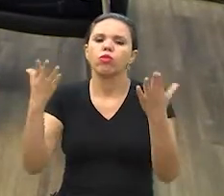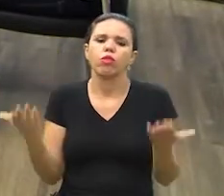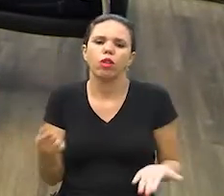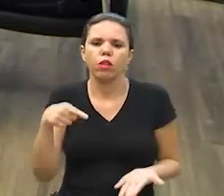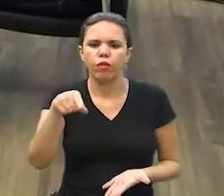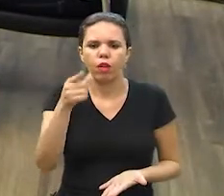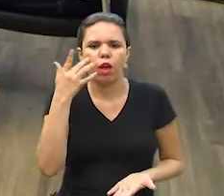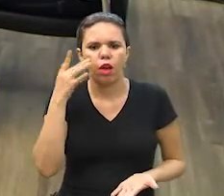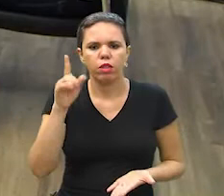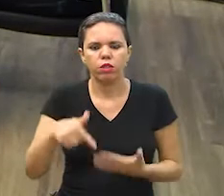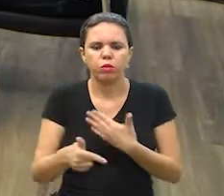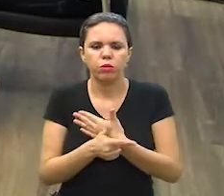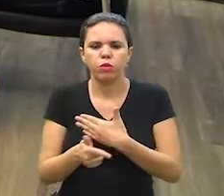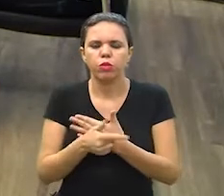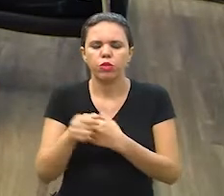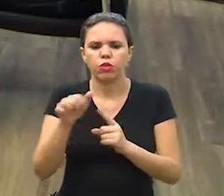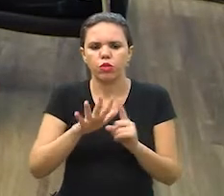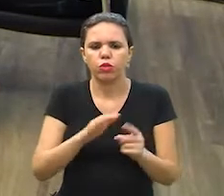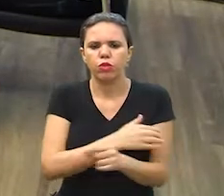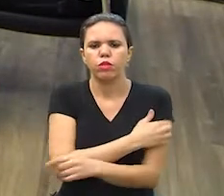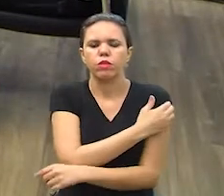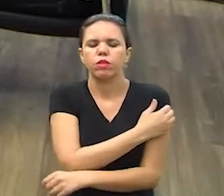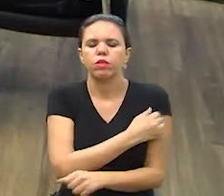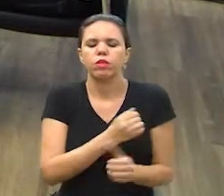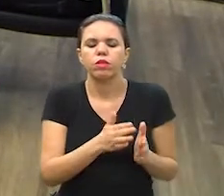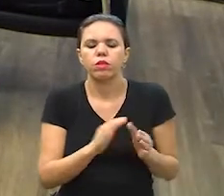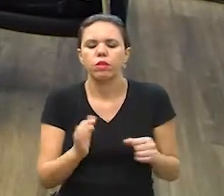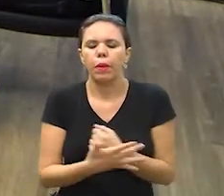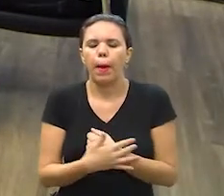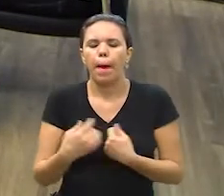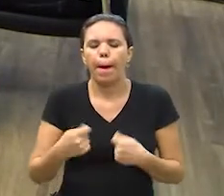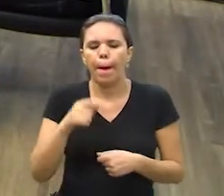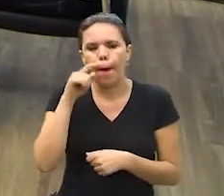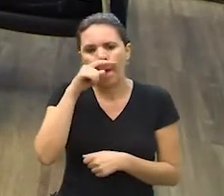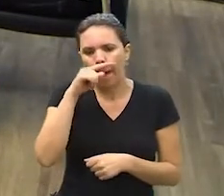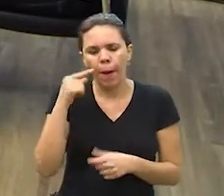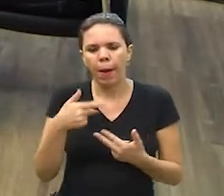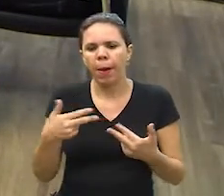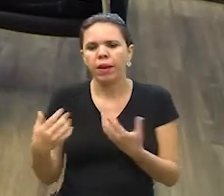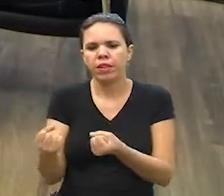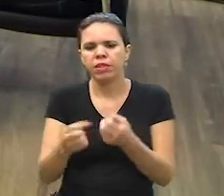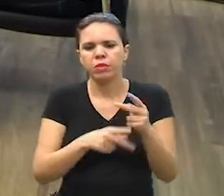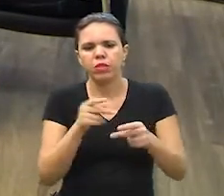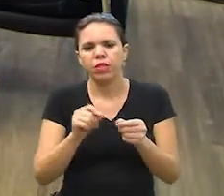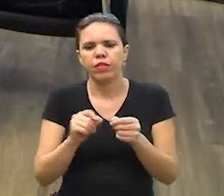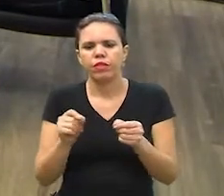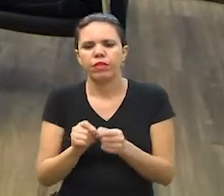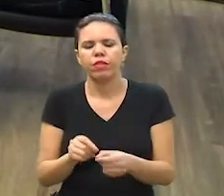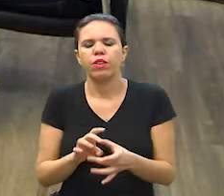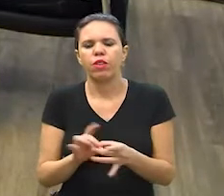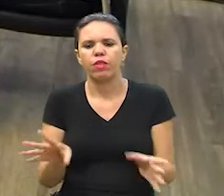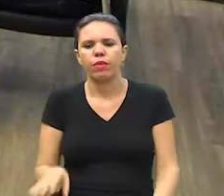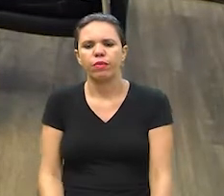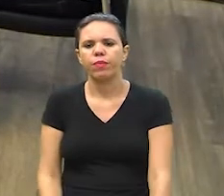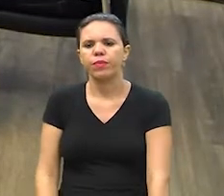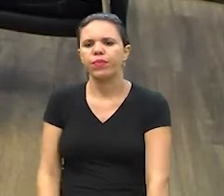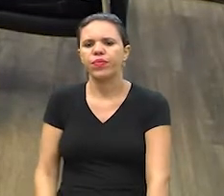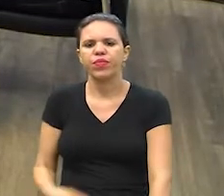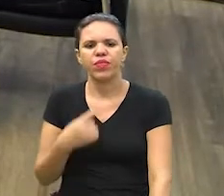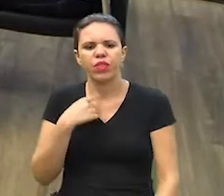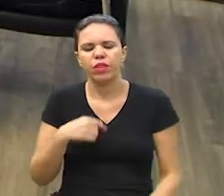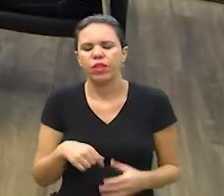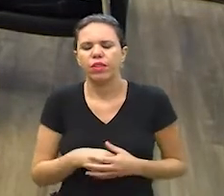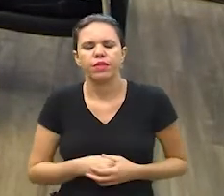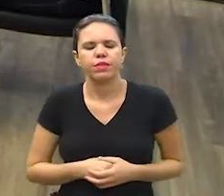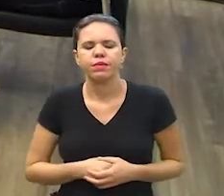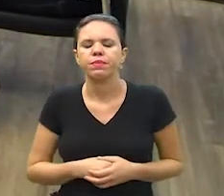é que você vê esse papel da sociedade nessa pandemia e essas concessões que as pessoas vão fazendo por livre e